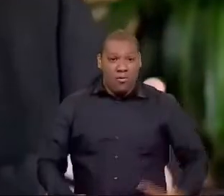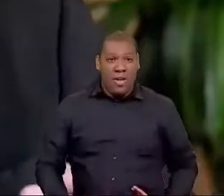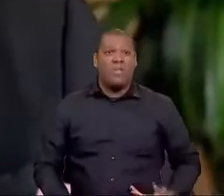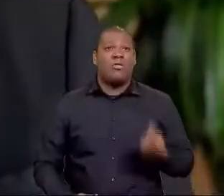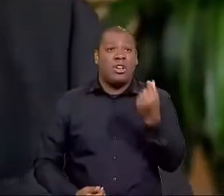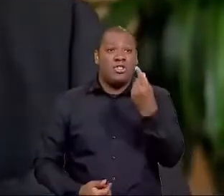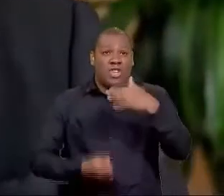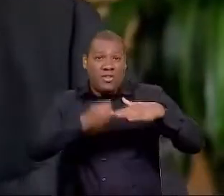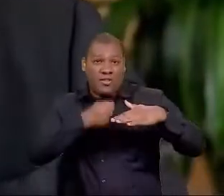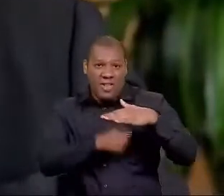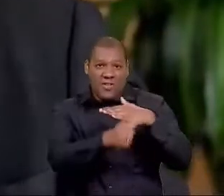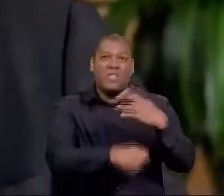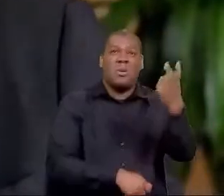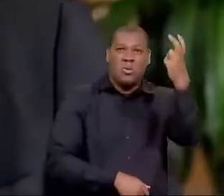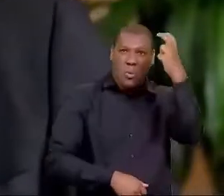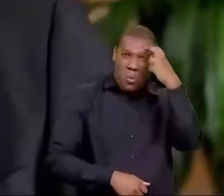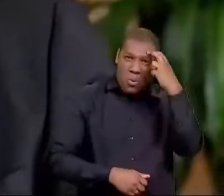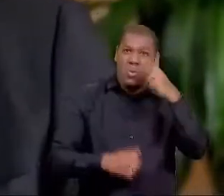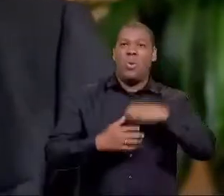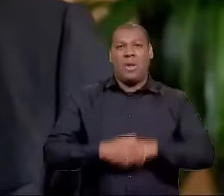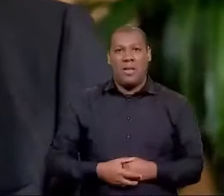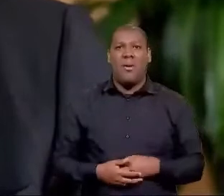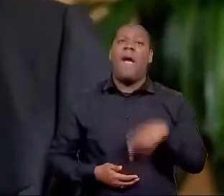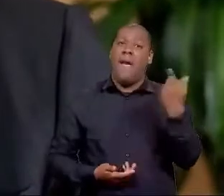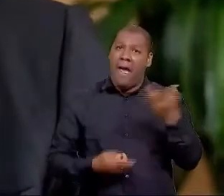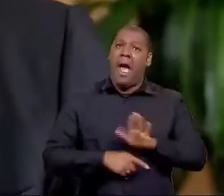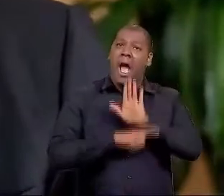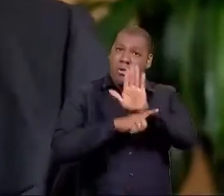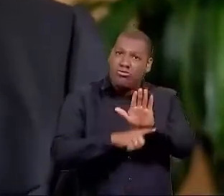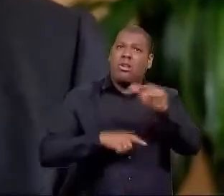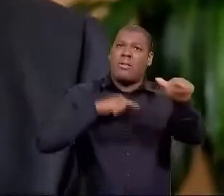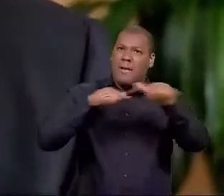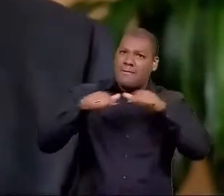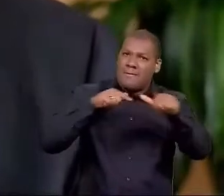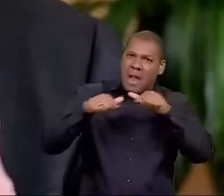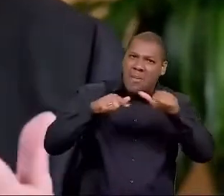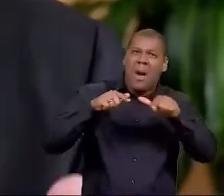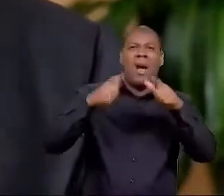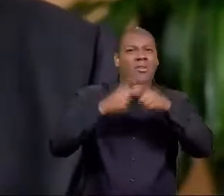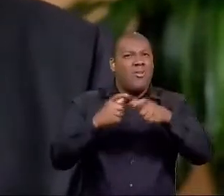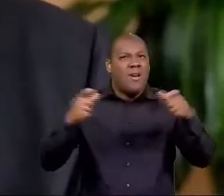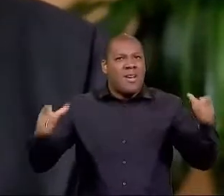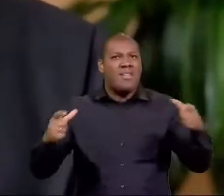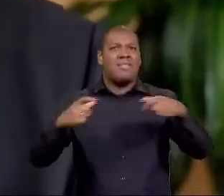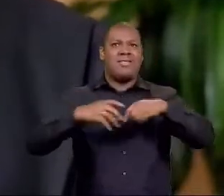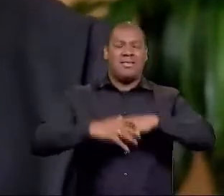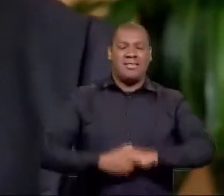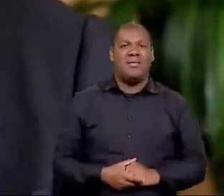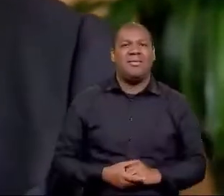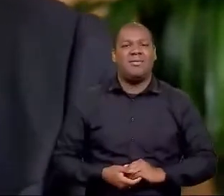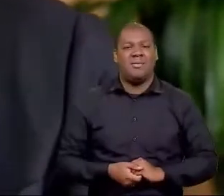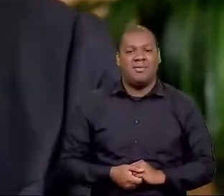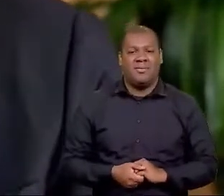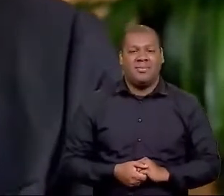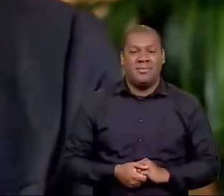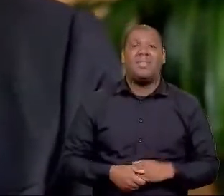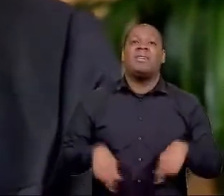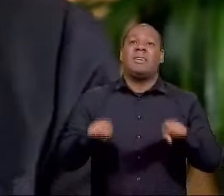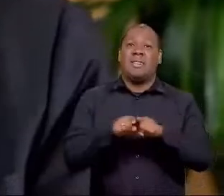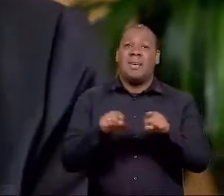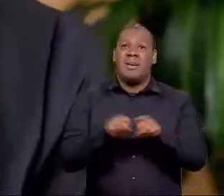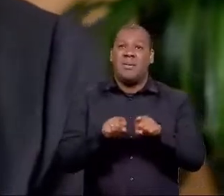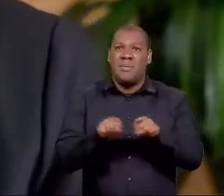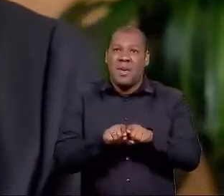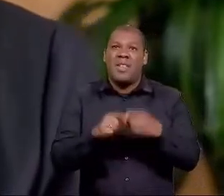cultura. É lei de levar conhecimento, levar política para a cabeça do povo, levar,